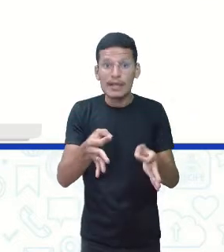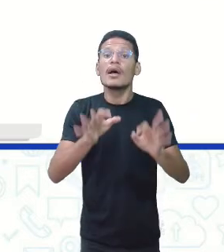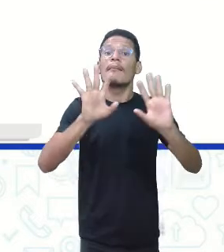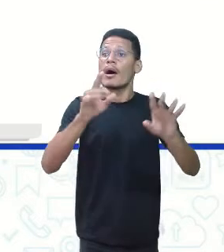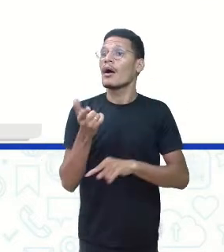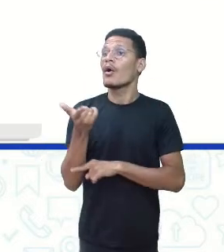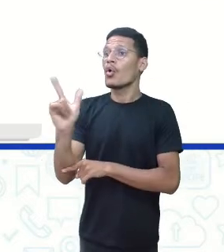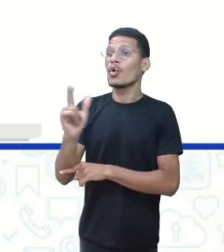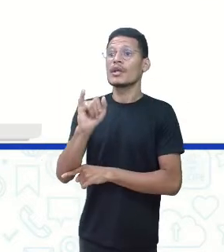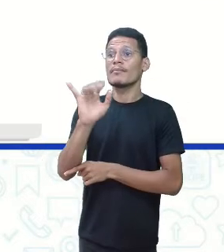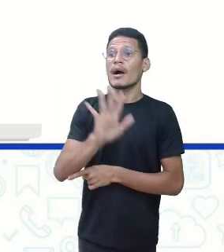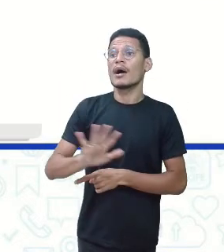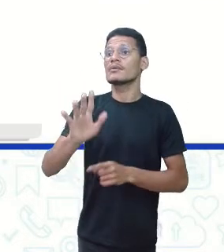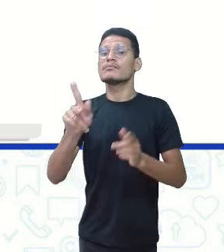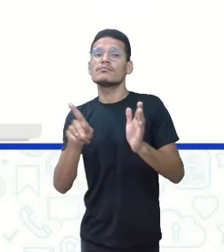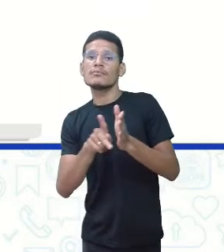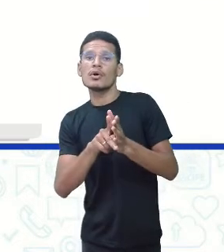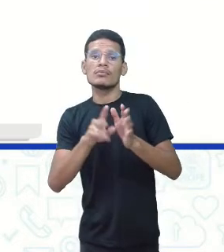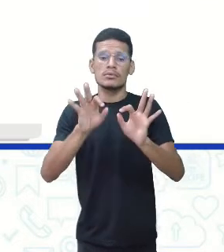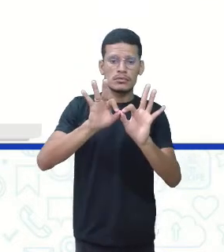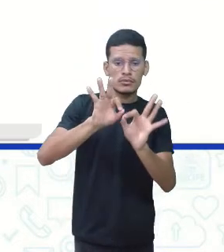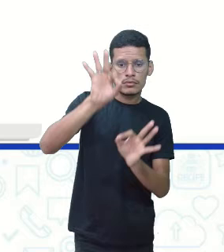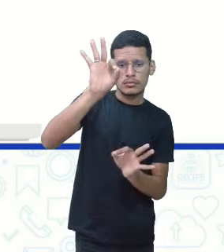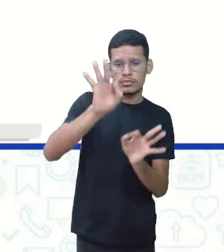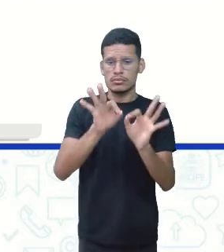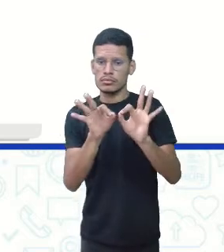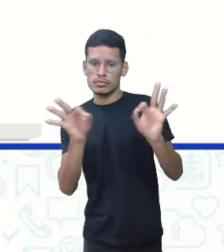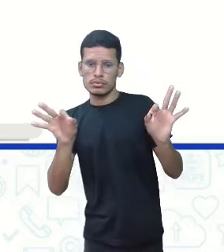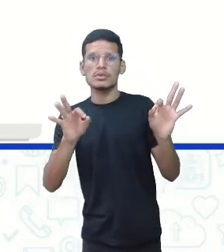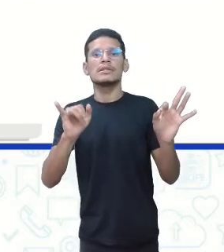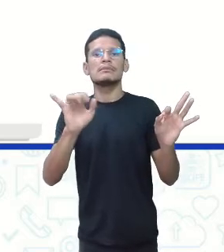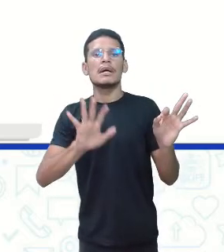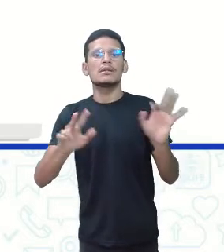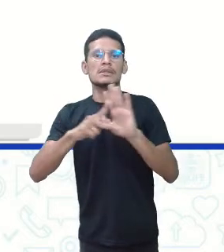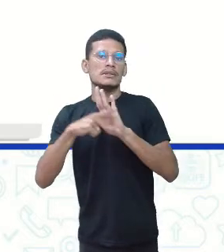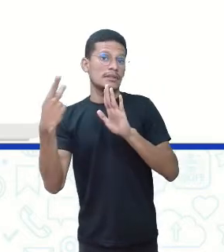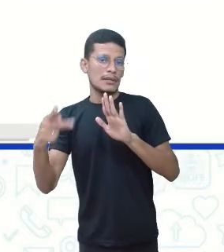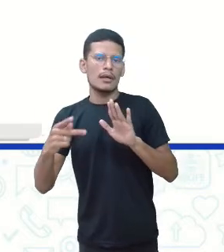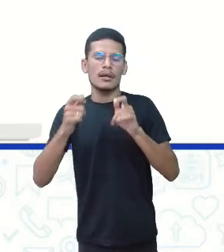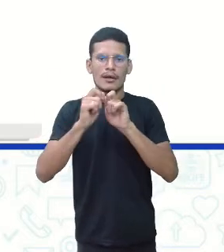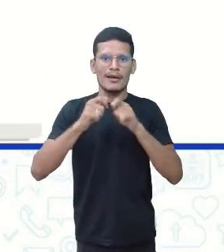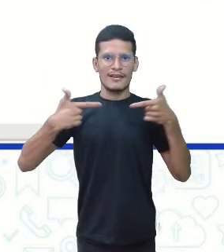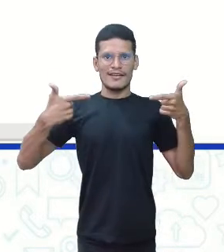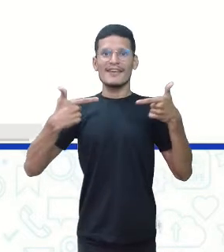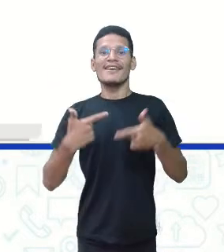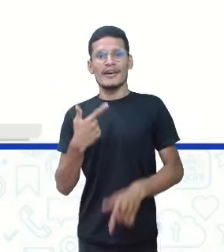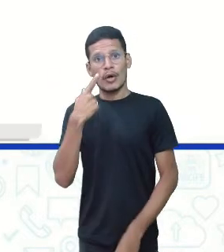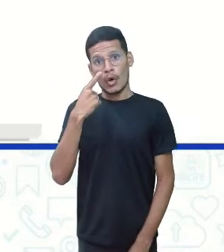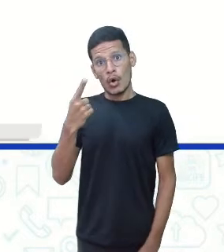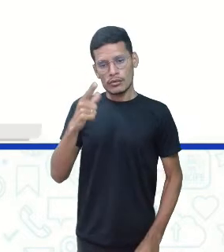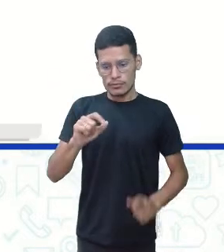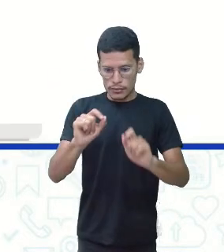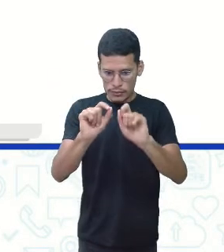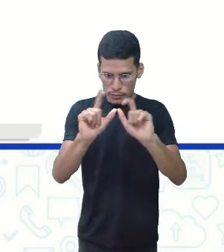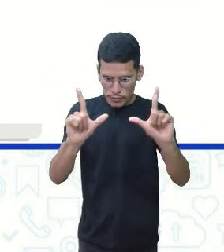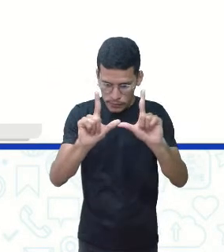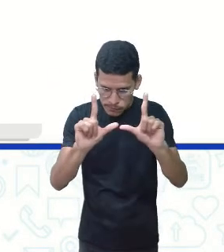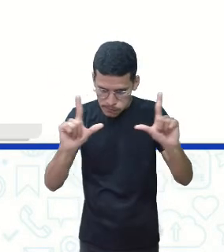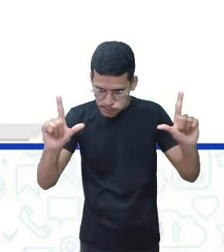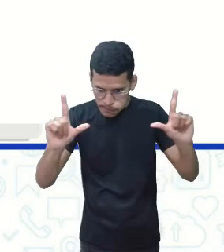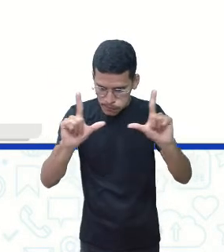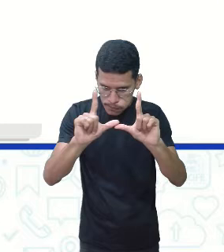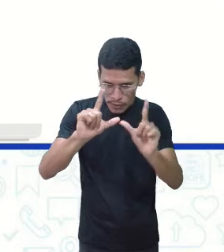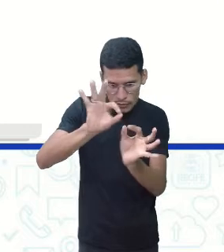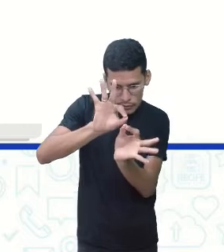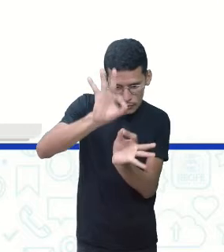ela está ampliando e reduzindo, né? O próprio emoji dela lá que está sorrindo, certo? Então, isso aí são